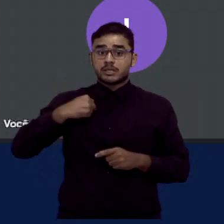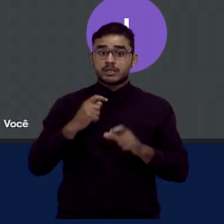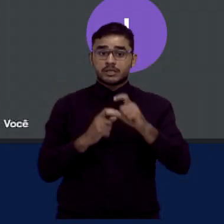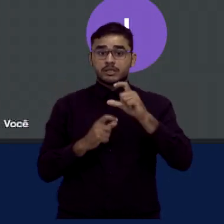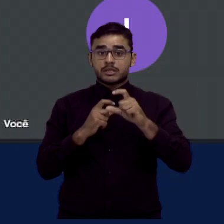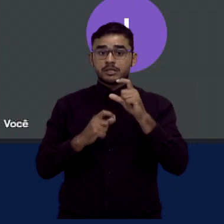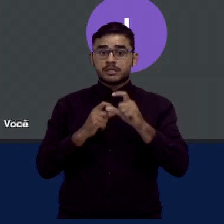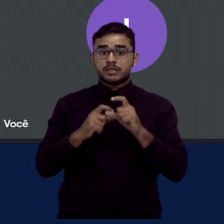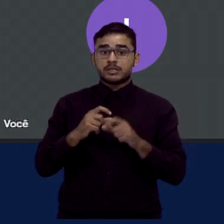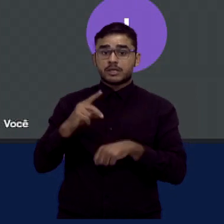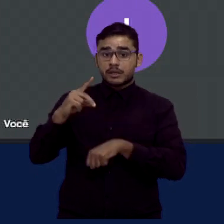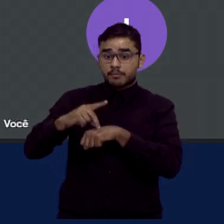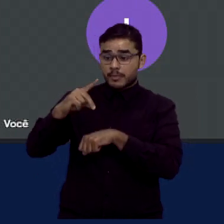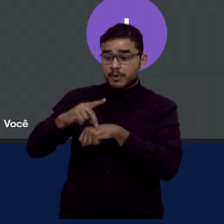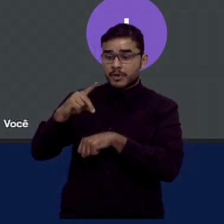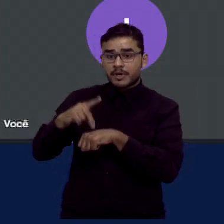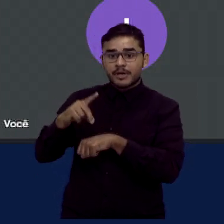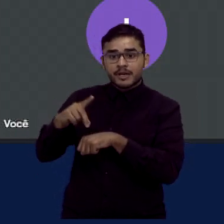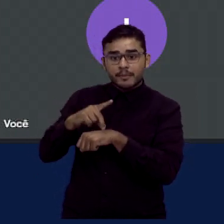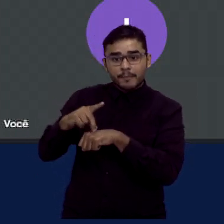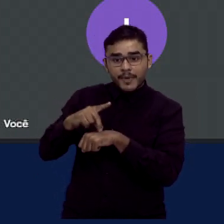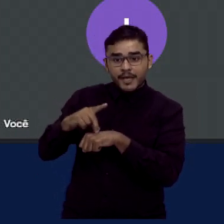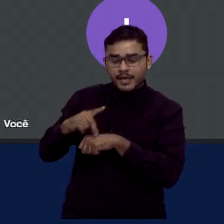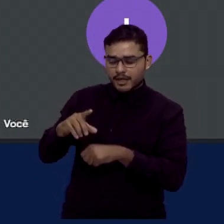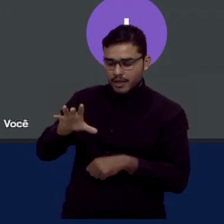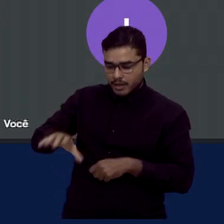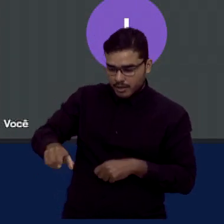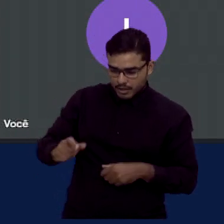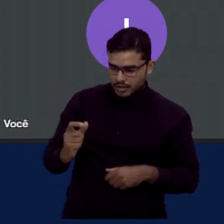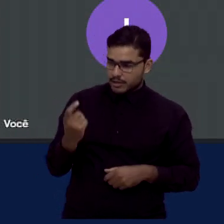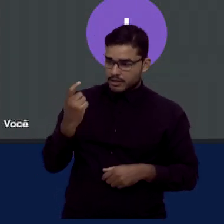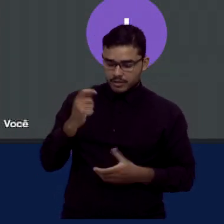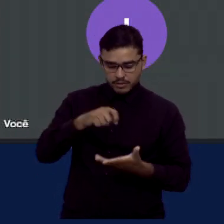quadrinho. Vou continuar escrevendo, tá entendendo?